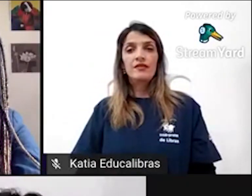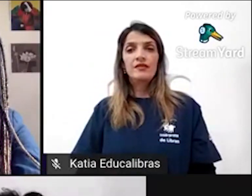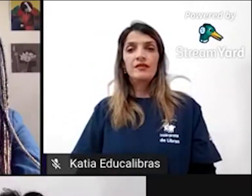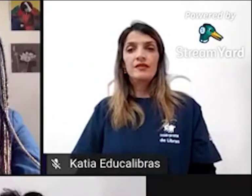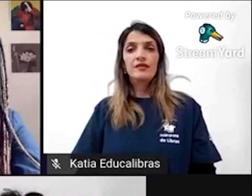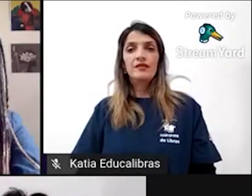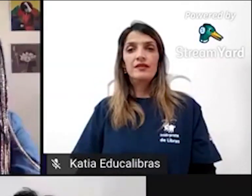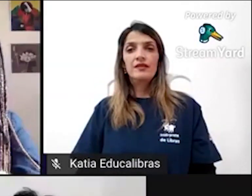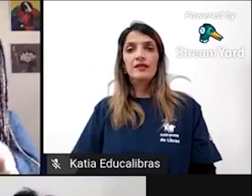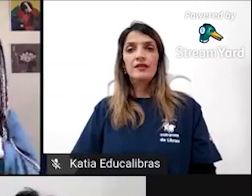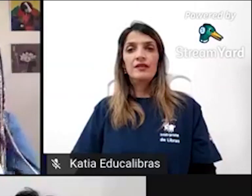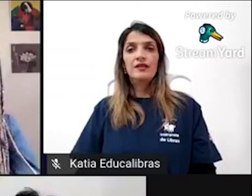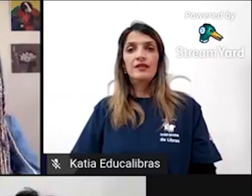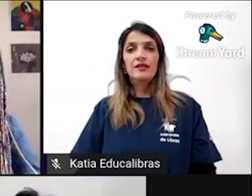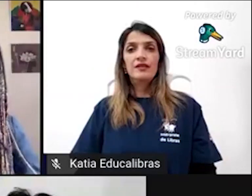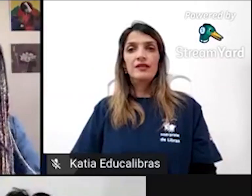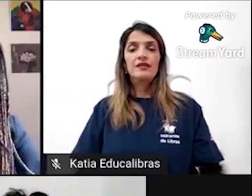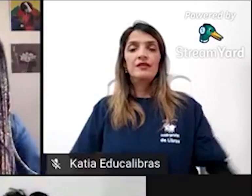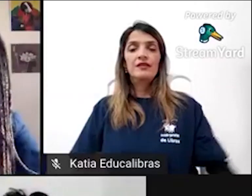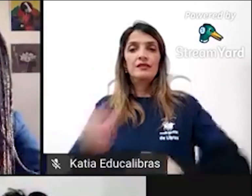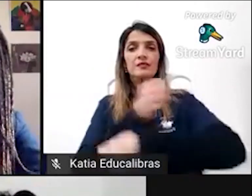A panela de barro,